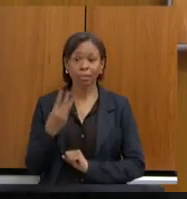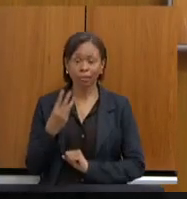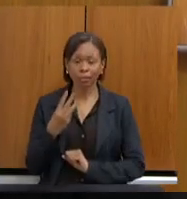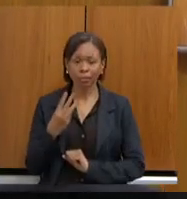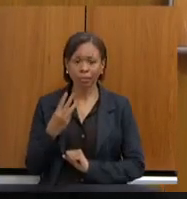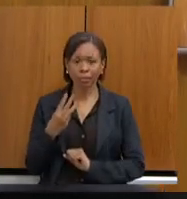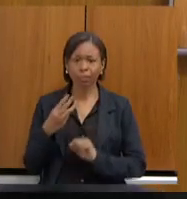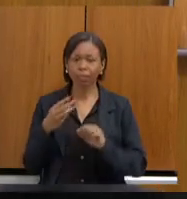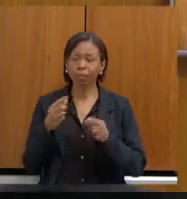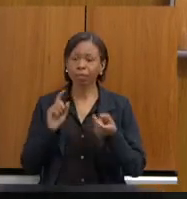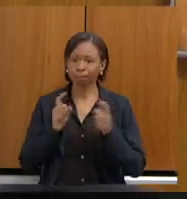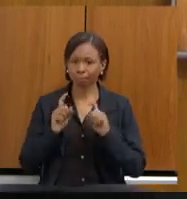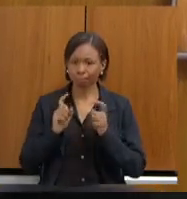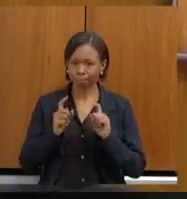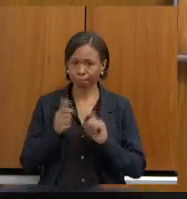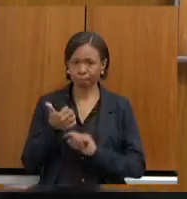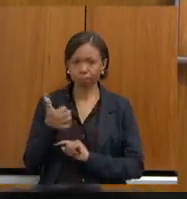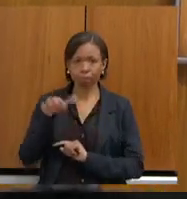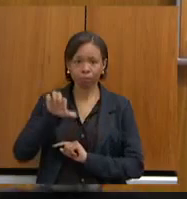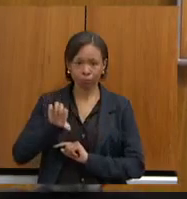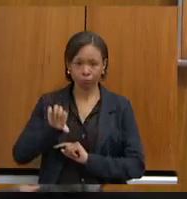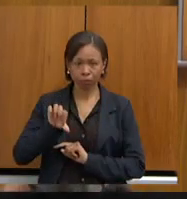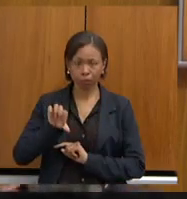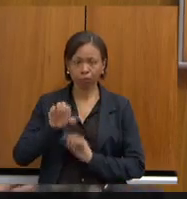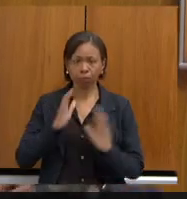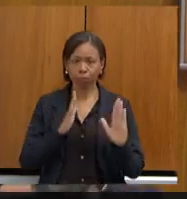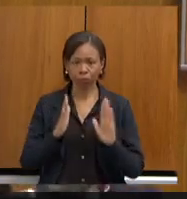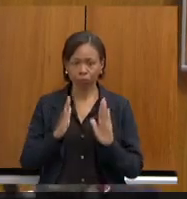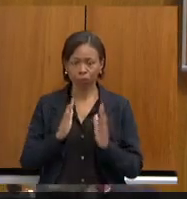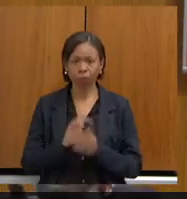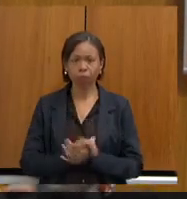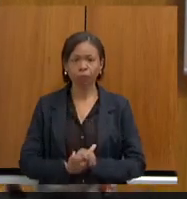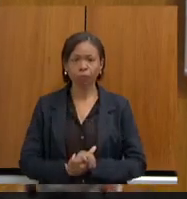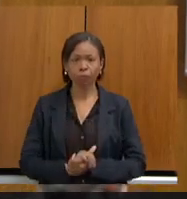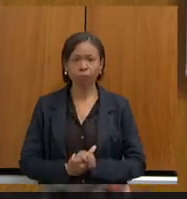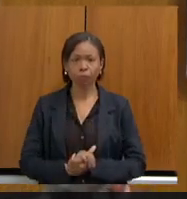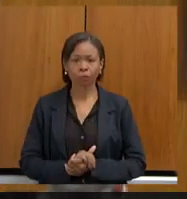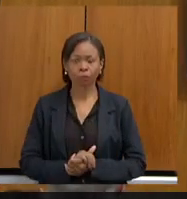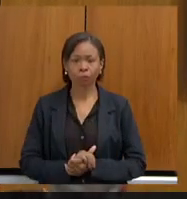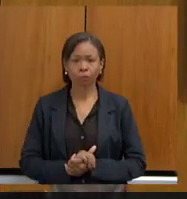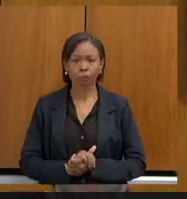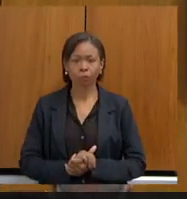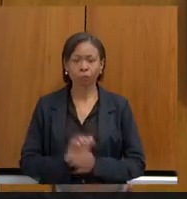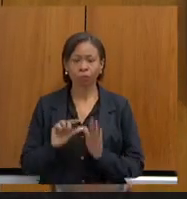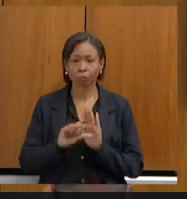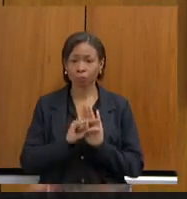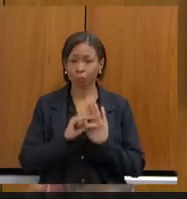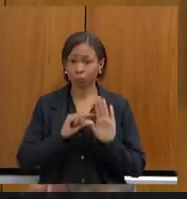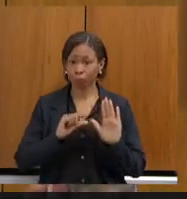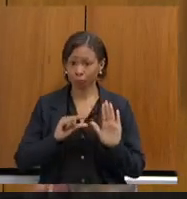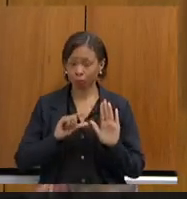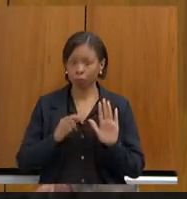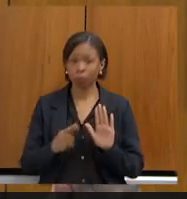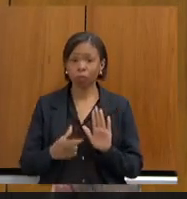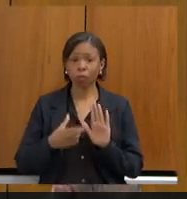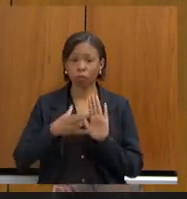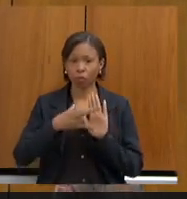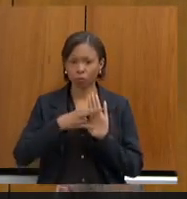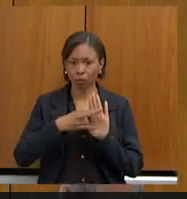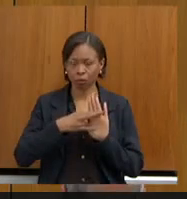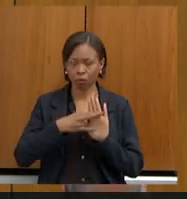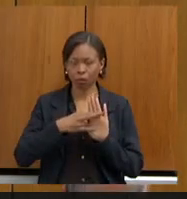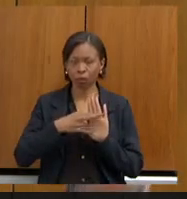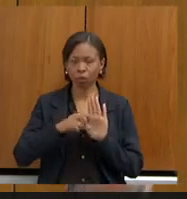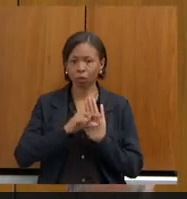da décima nona legislatura a presidência no centro do Pará primeiro do artigo 132 do Regimento Interno